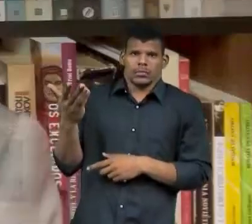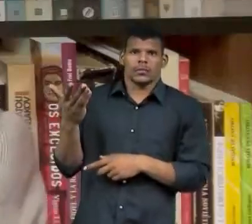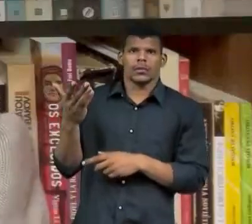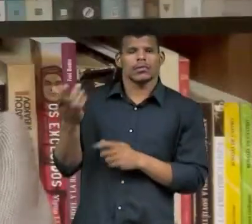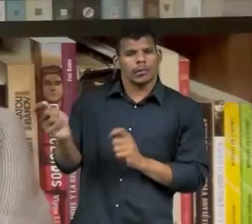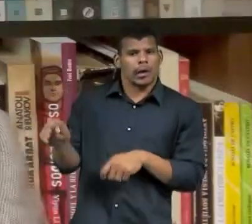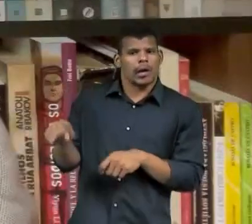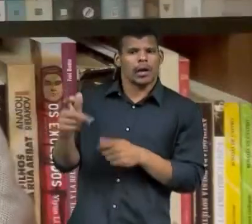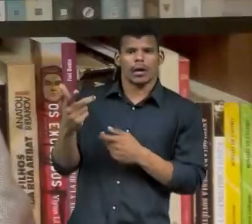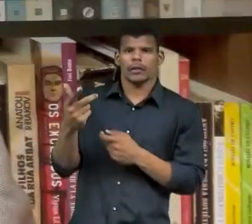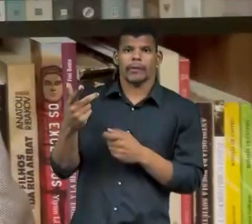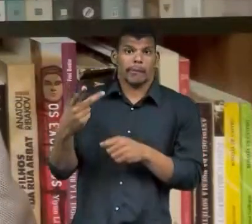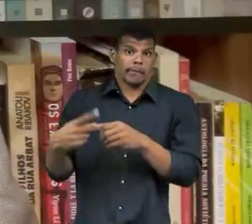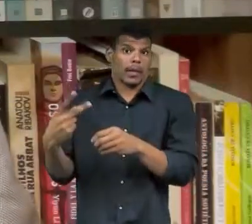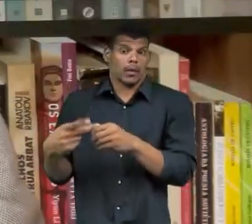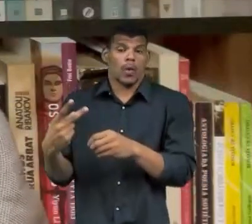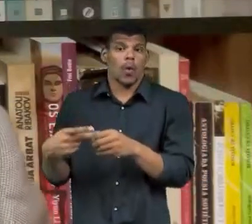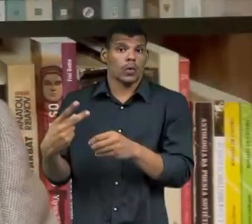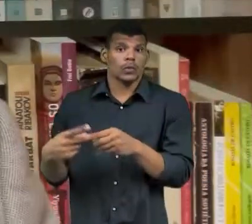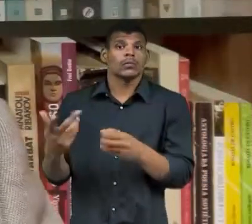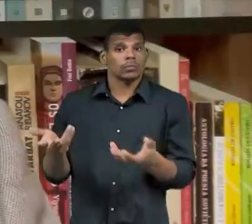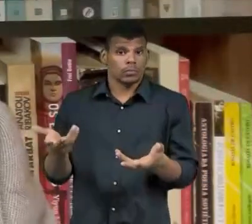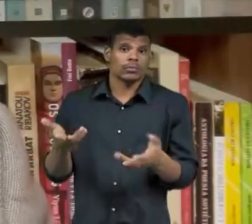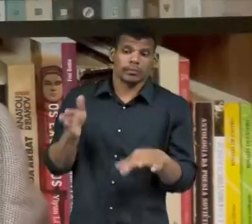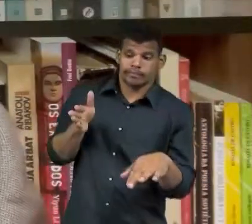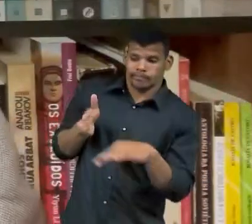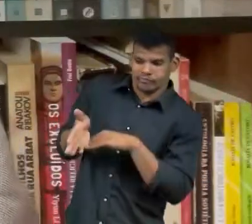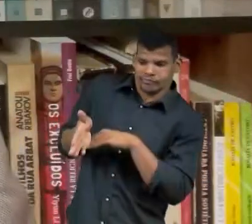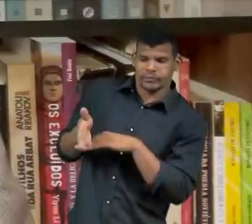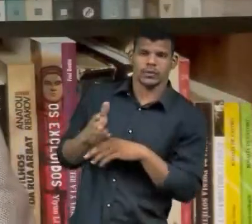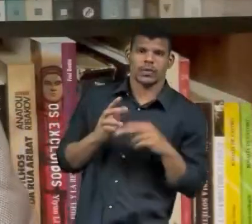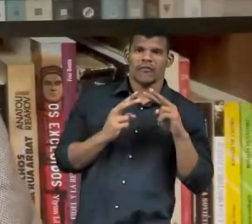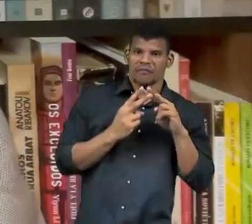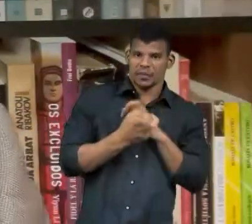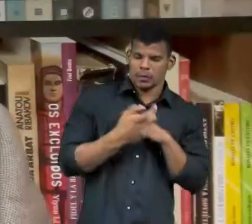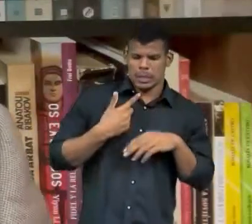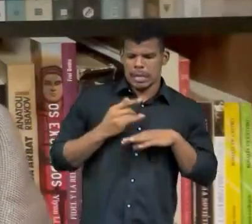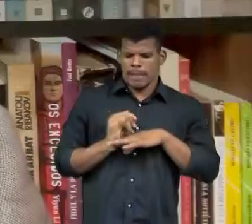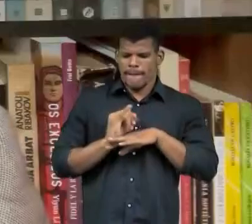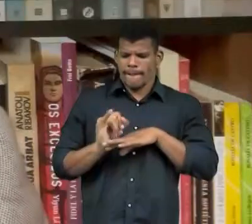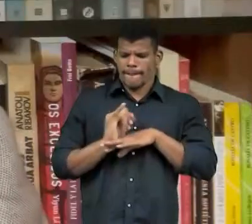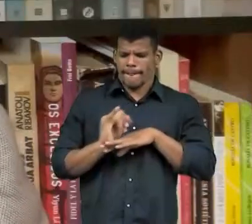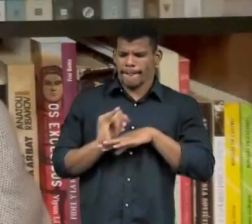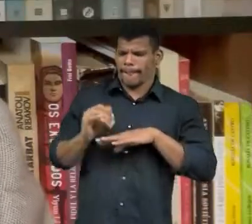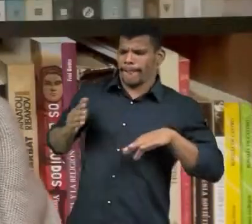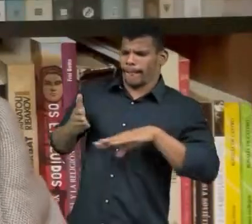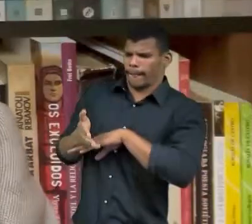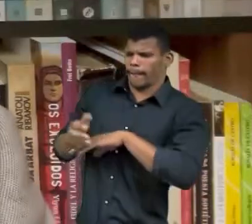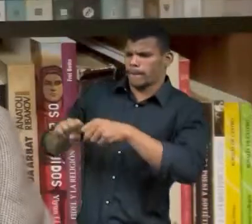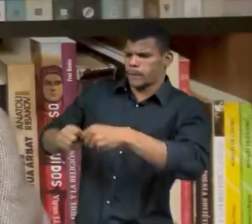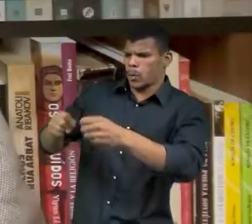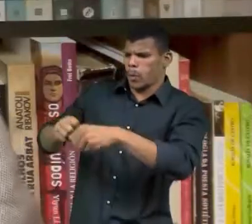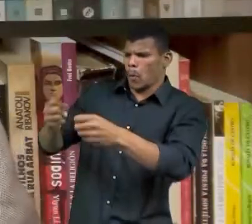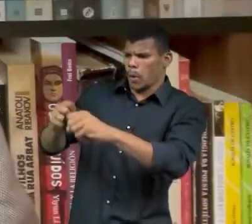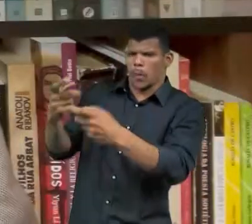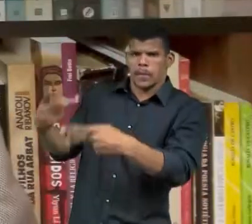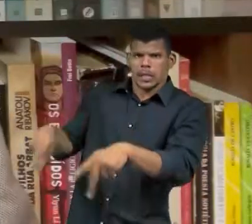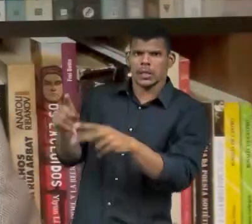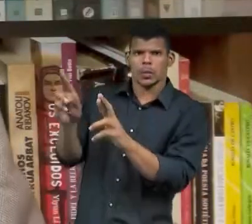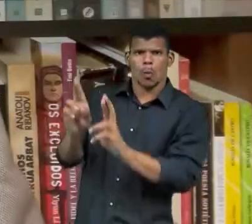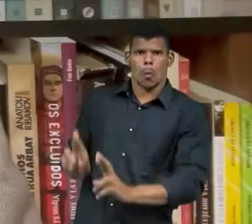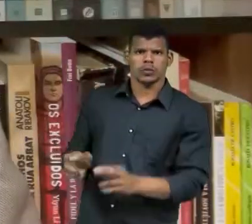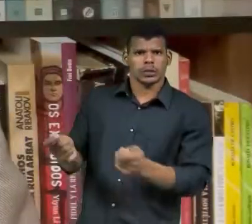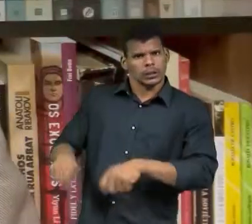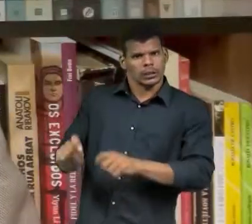de petróleo, um ataque às instalações de segurança, né? Ou um ataque às instalações hospitalares. Então,